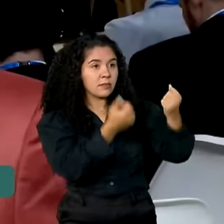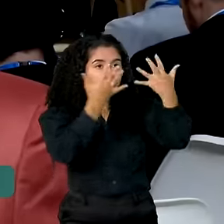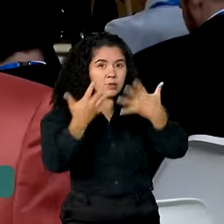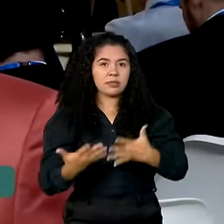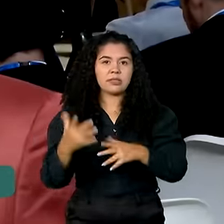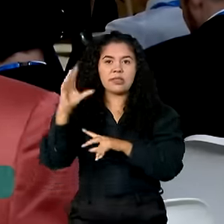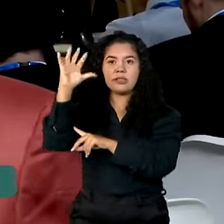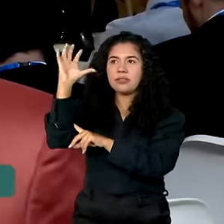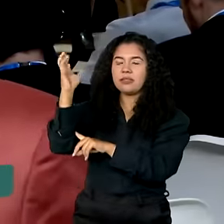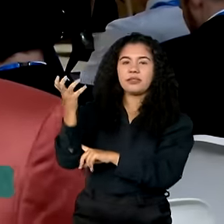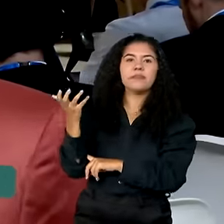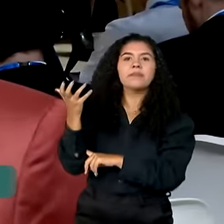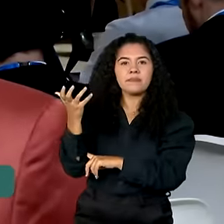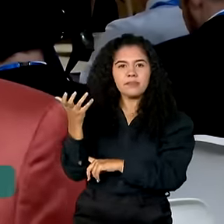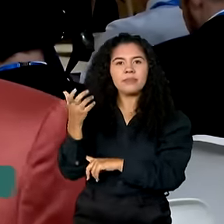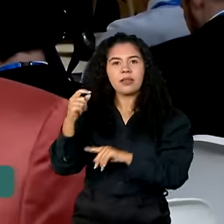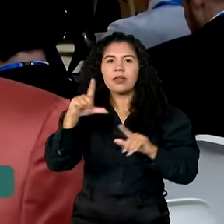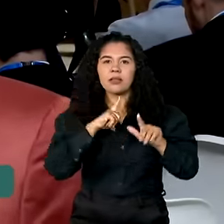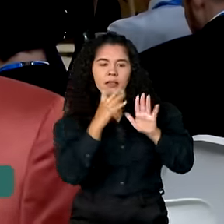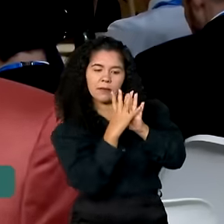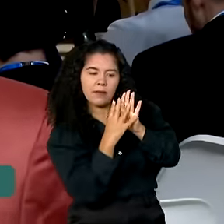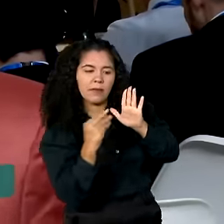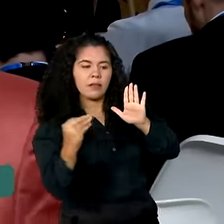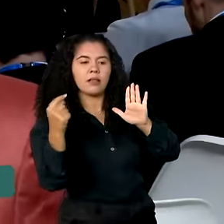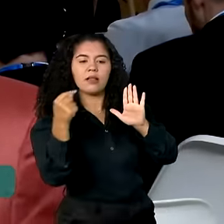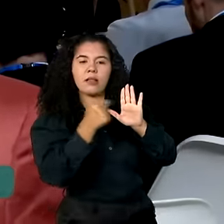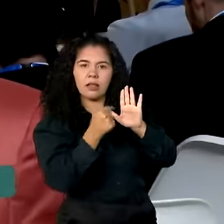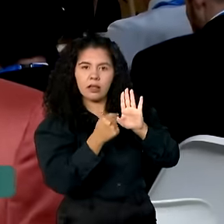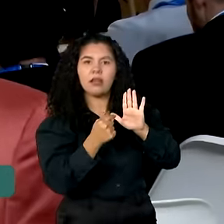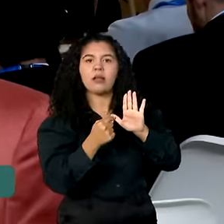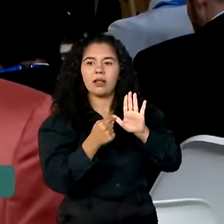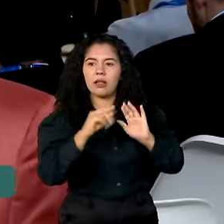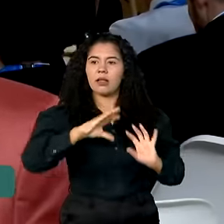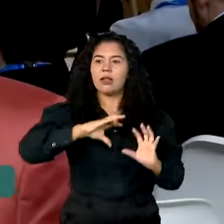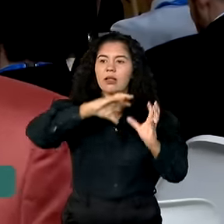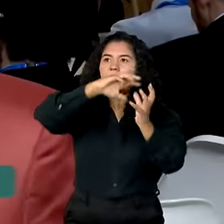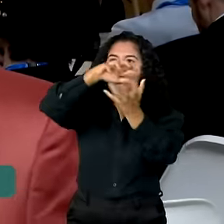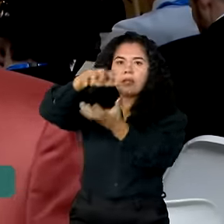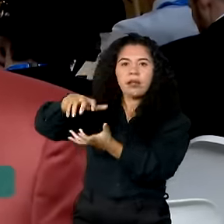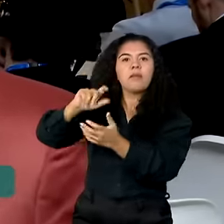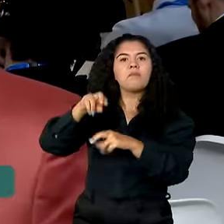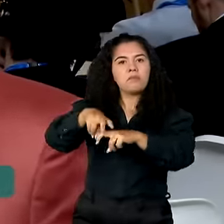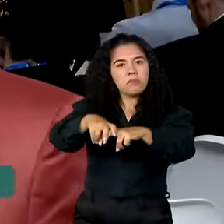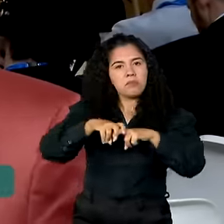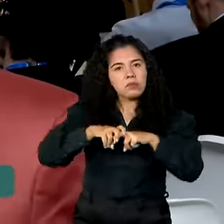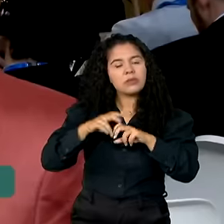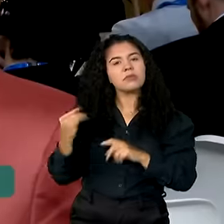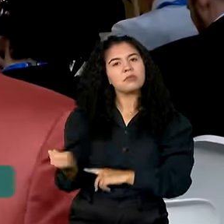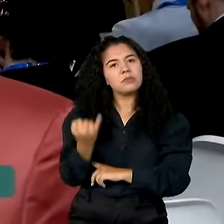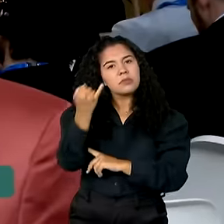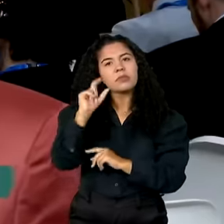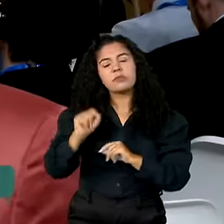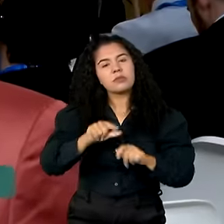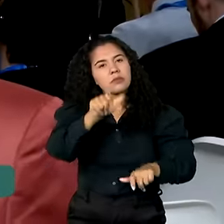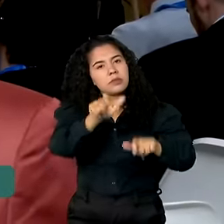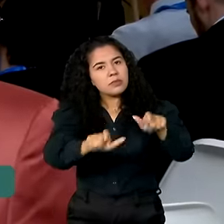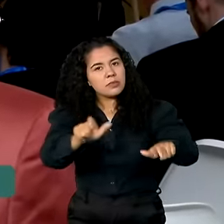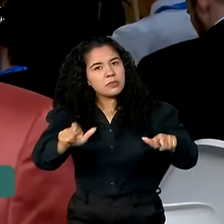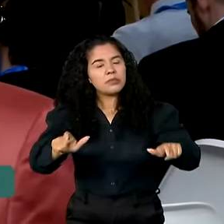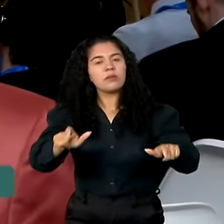ela se espelha nessa legislação internacional. Então, é importante que as pessoas que vivem